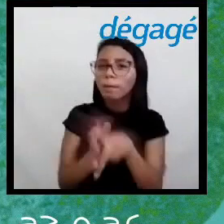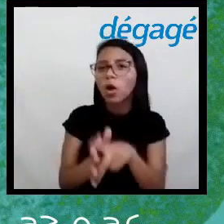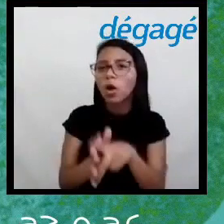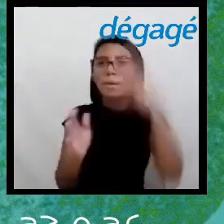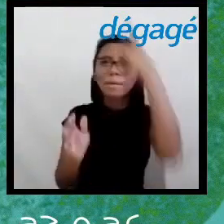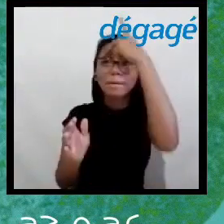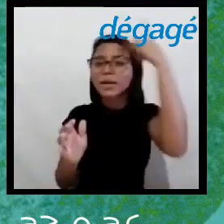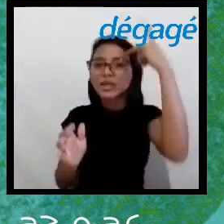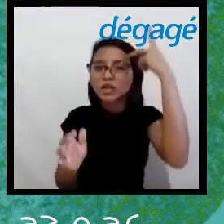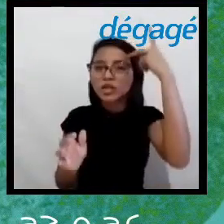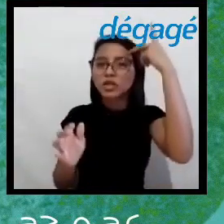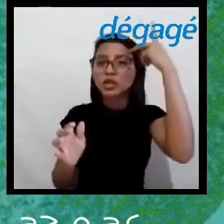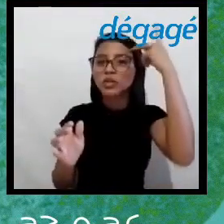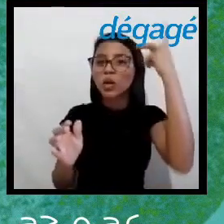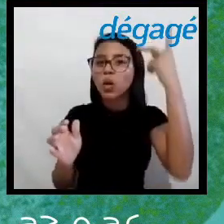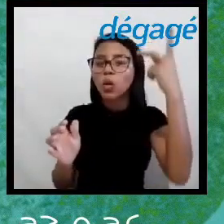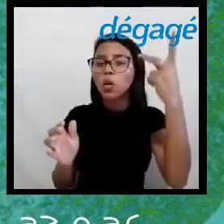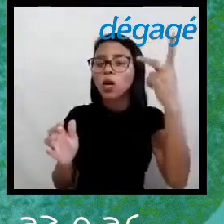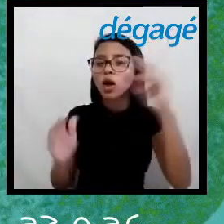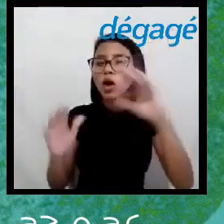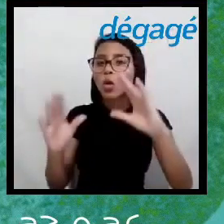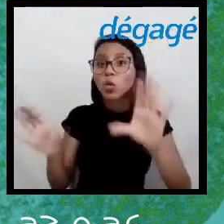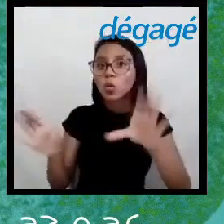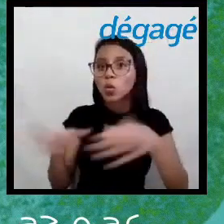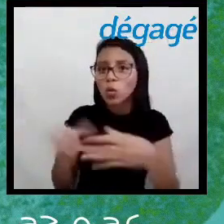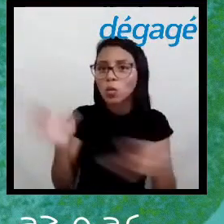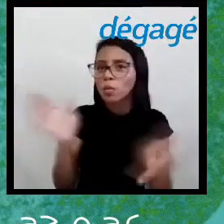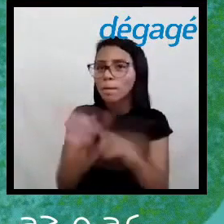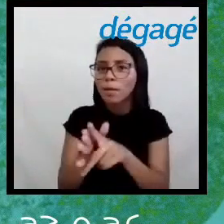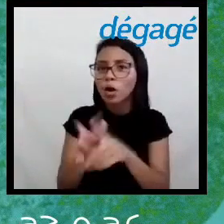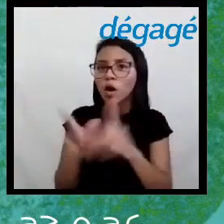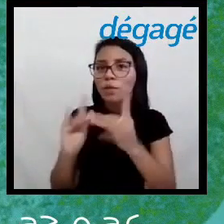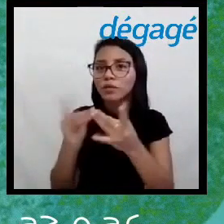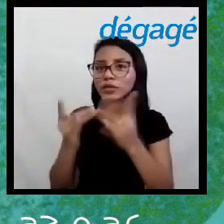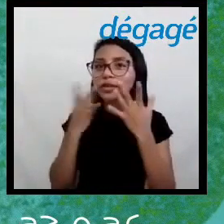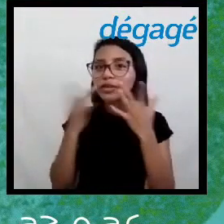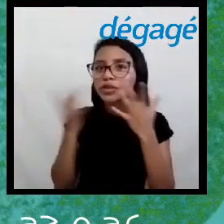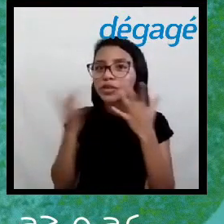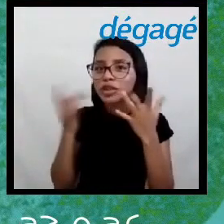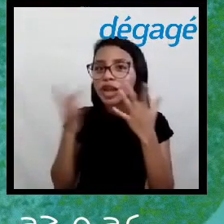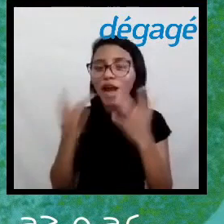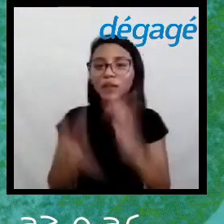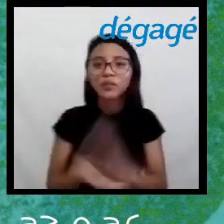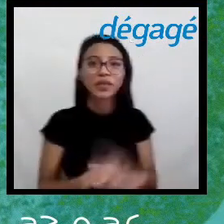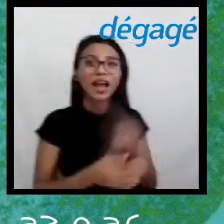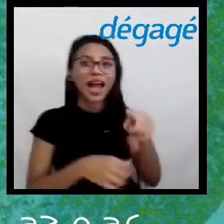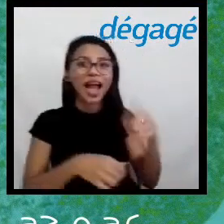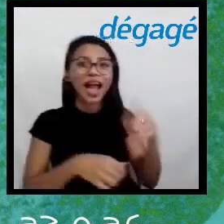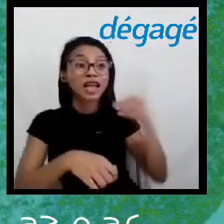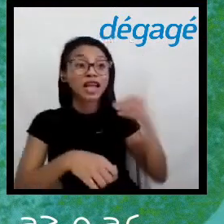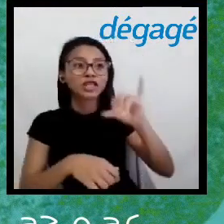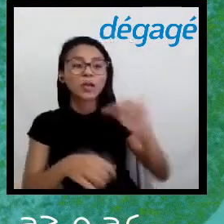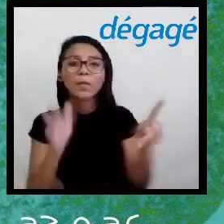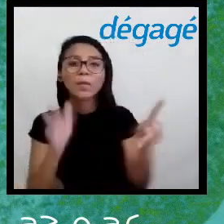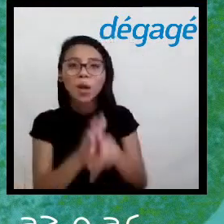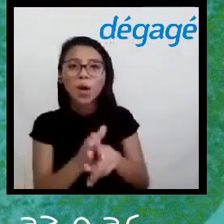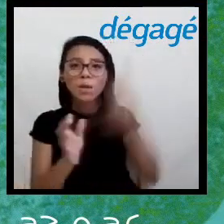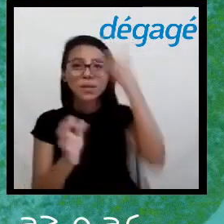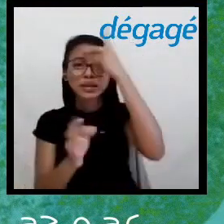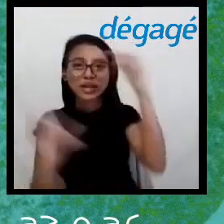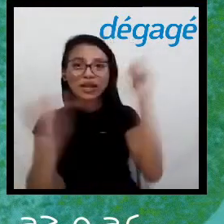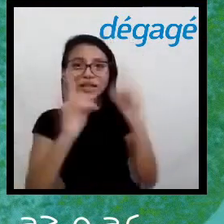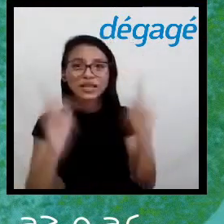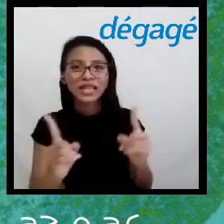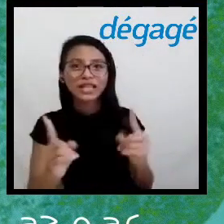eu tenho, claro. Saí da faculdade, liguei para a Lili e para o Caíto, falei: amigos, a gente tem 3 dias no Maria